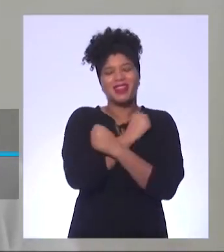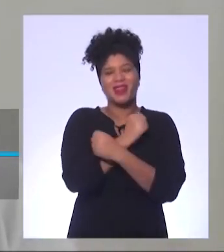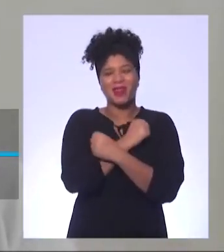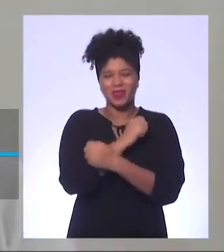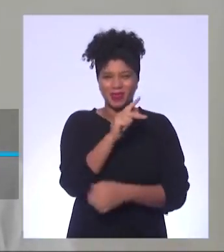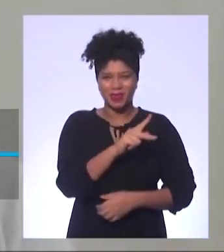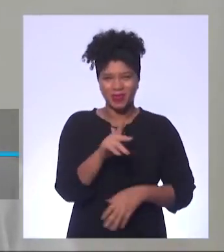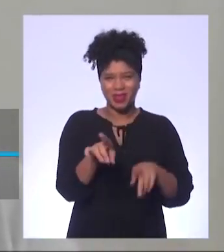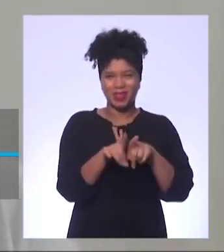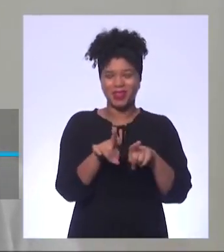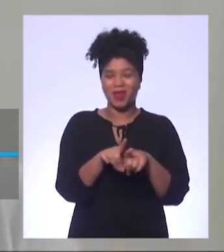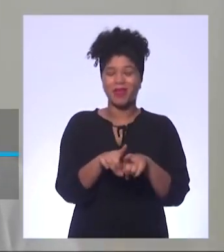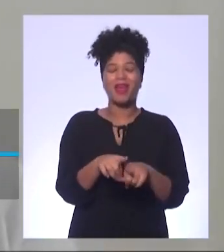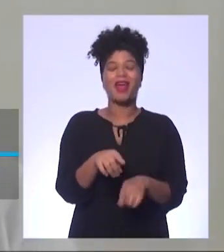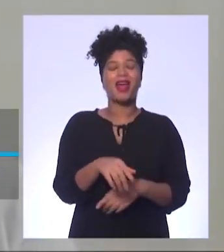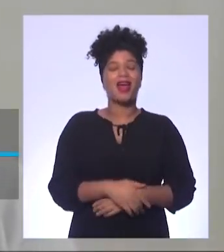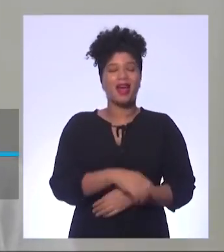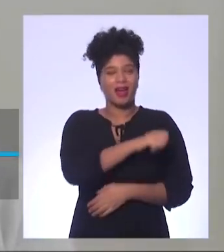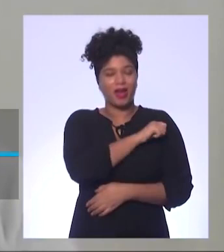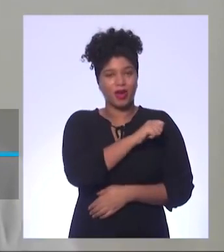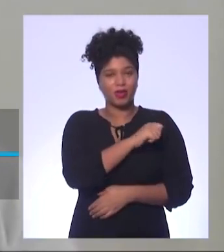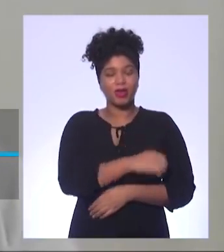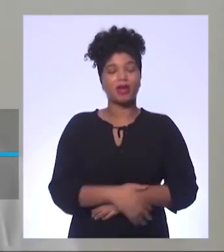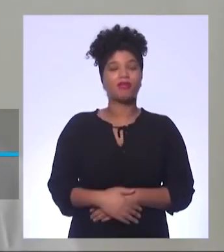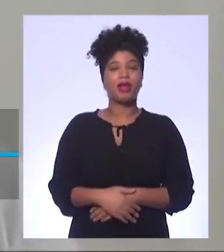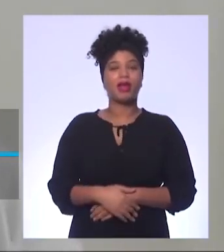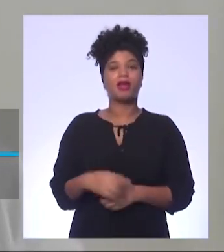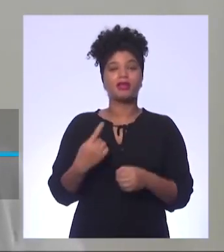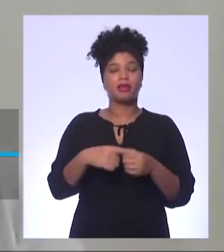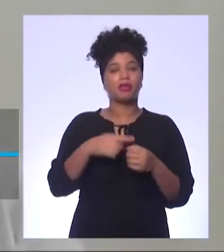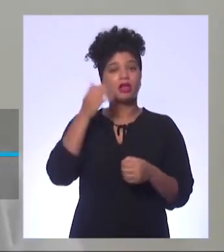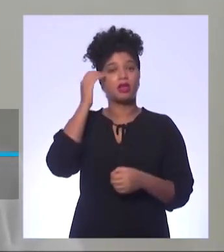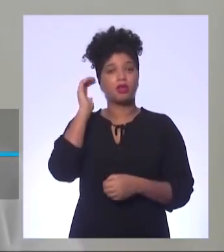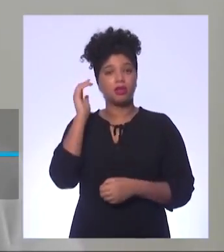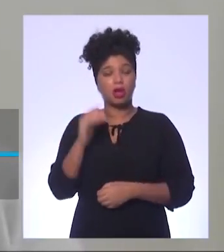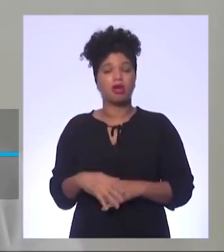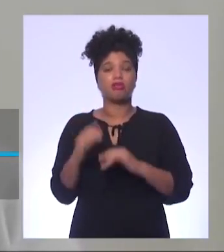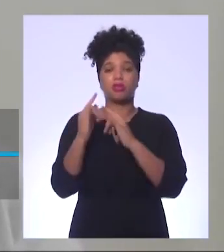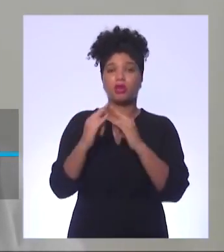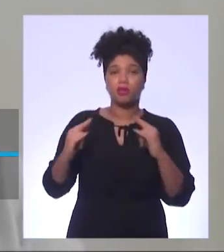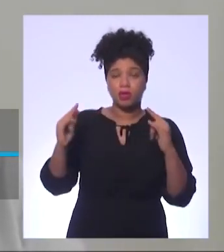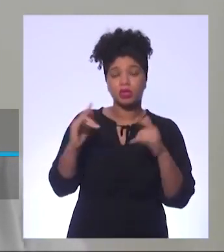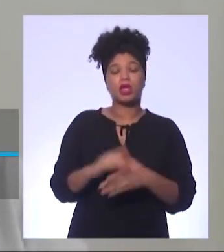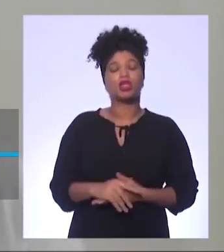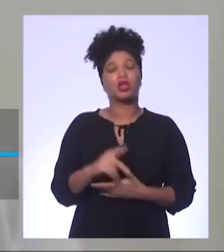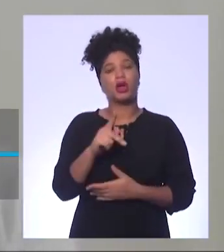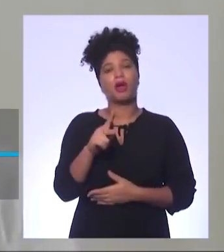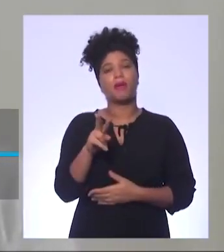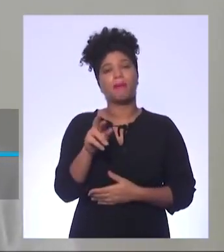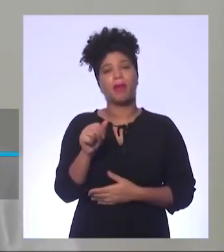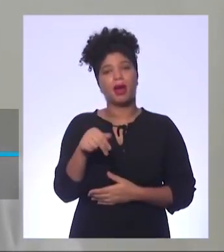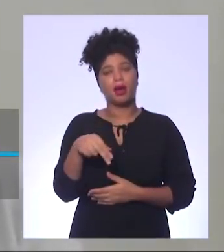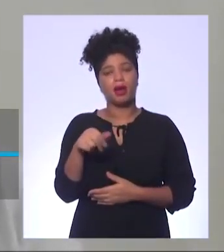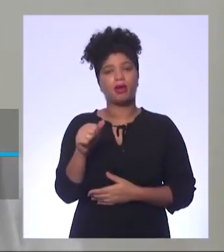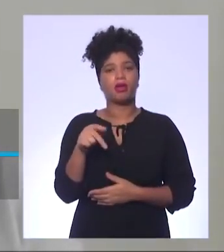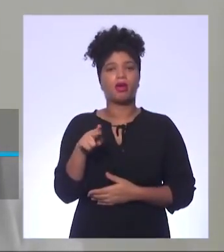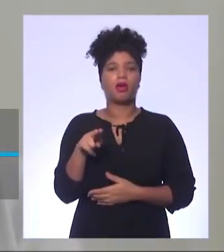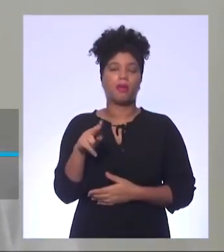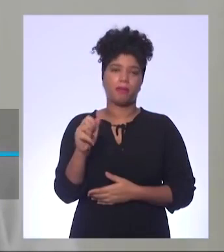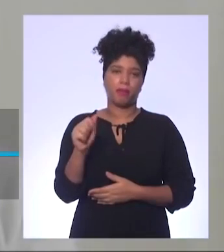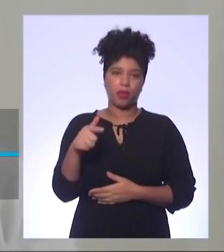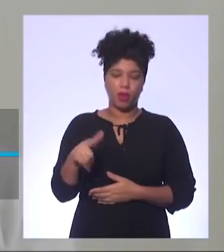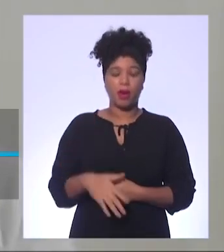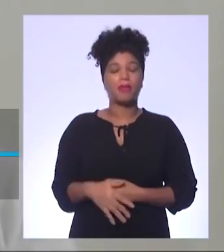e os alunos da cidade de Santo André, São Vicente, Caconde, Paranapuã, Jundiaí, Ferraz